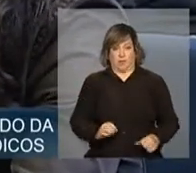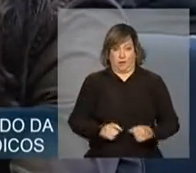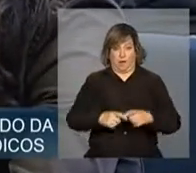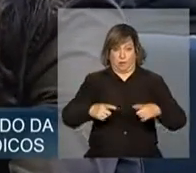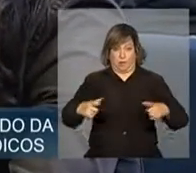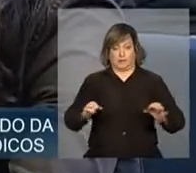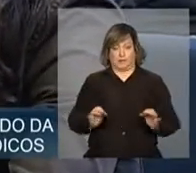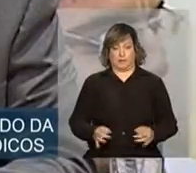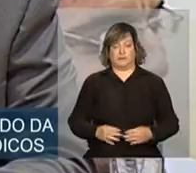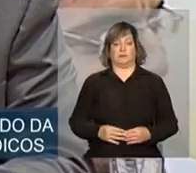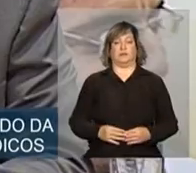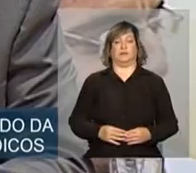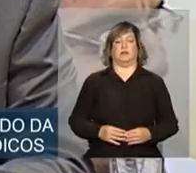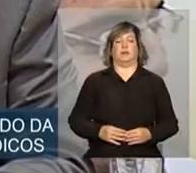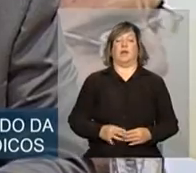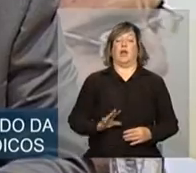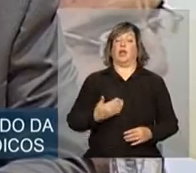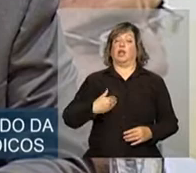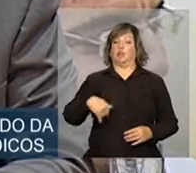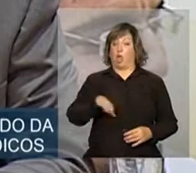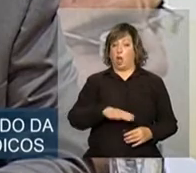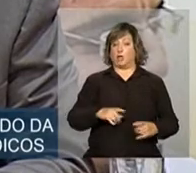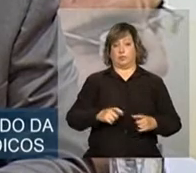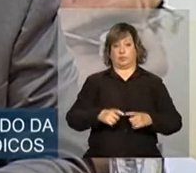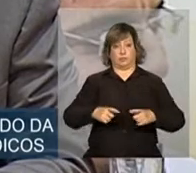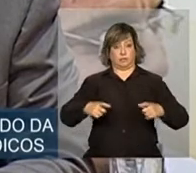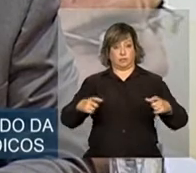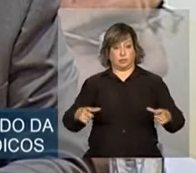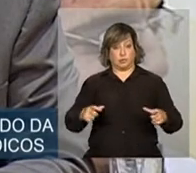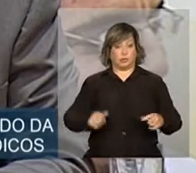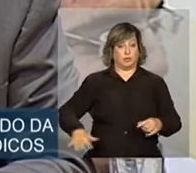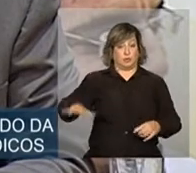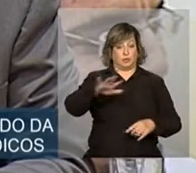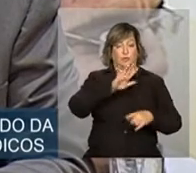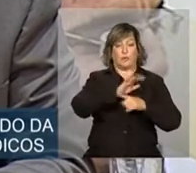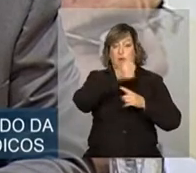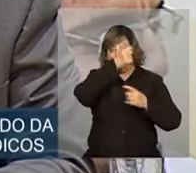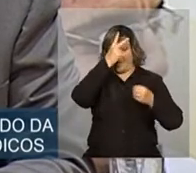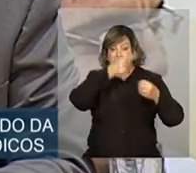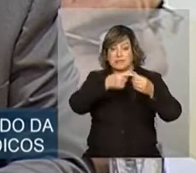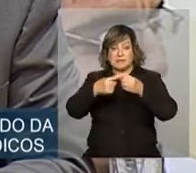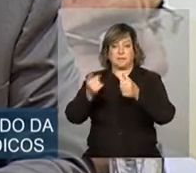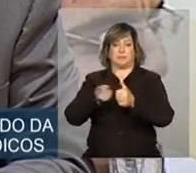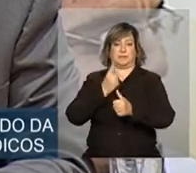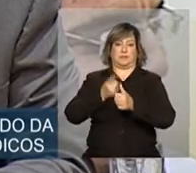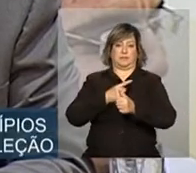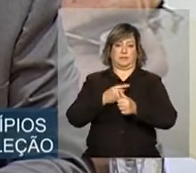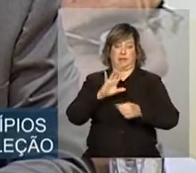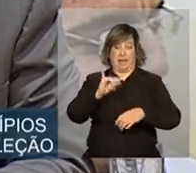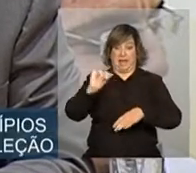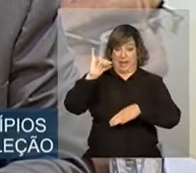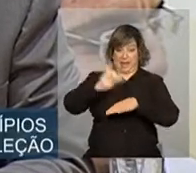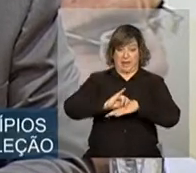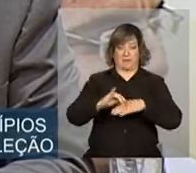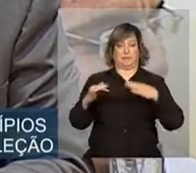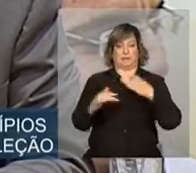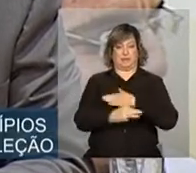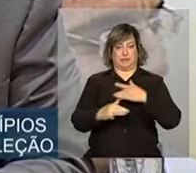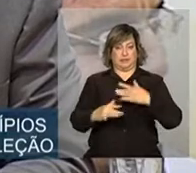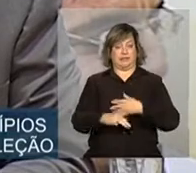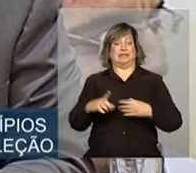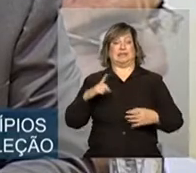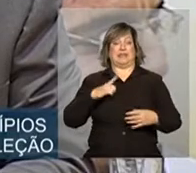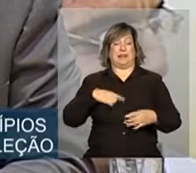aumentando não nós ampliamos a cobertura de municípios né como as capitais e as regiões metropolitanas